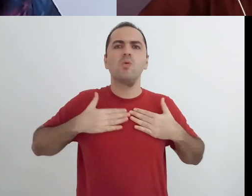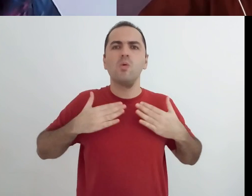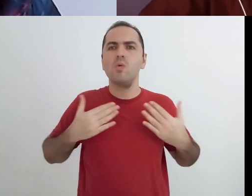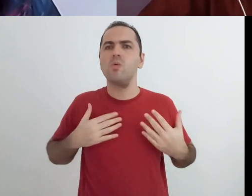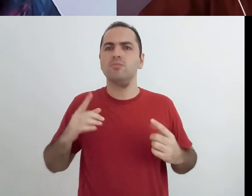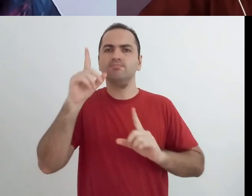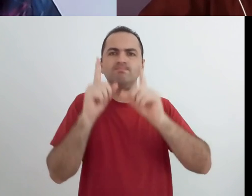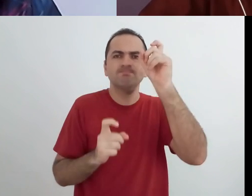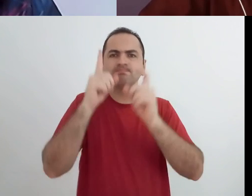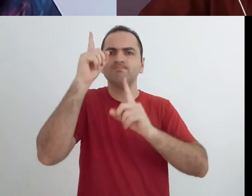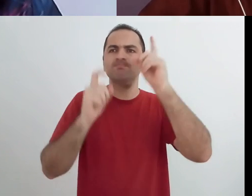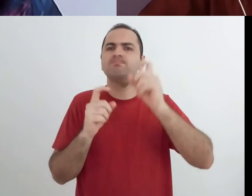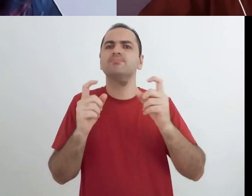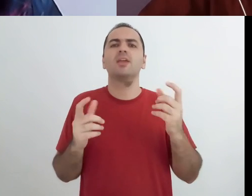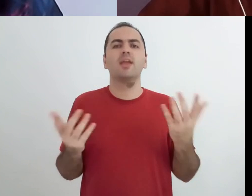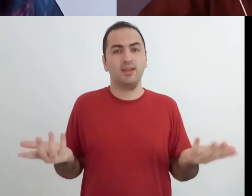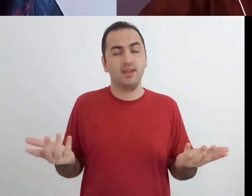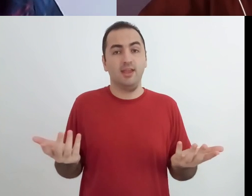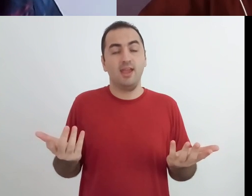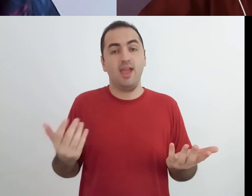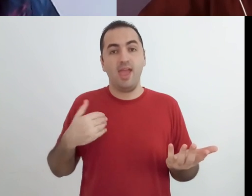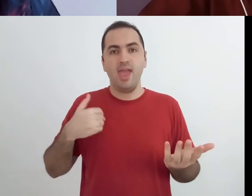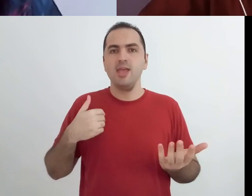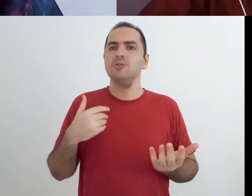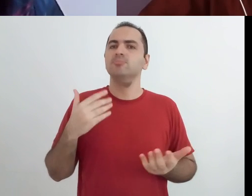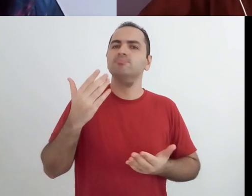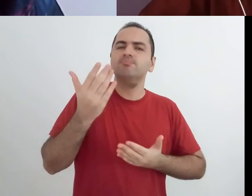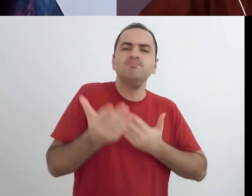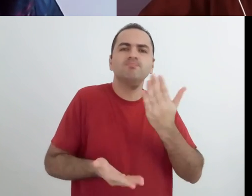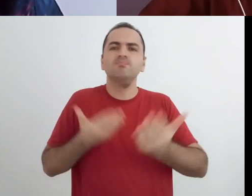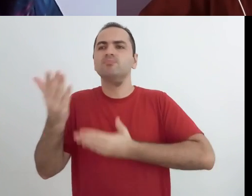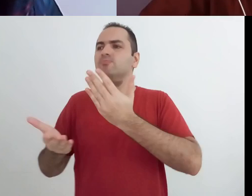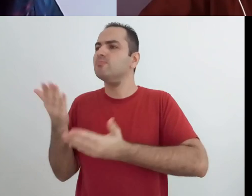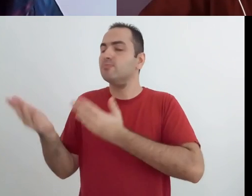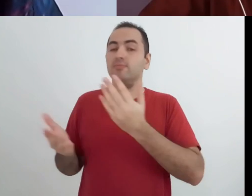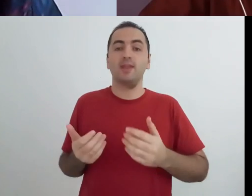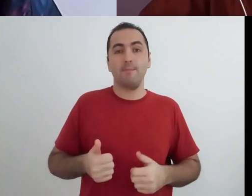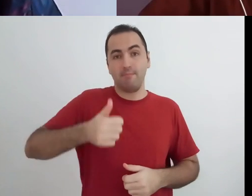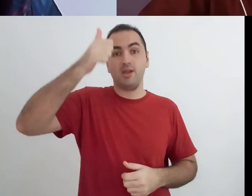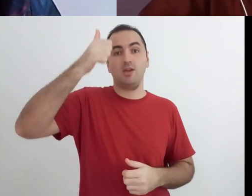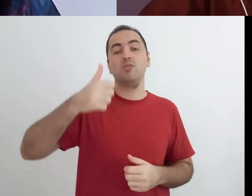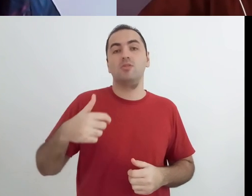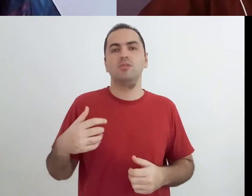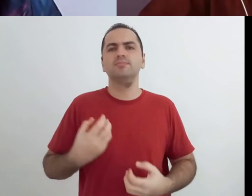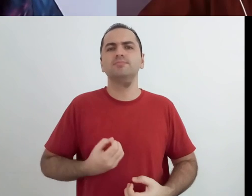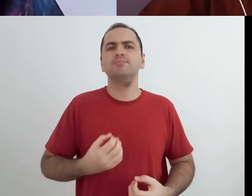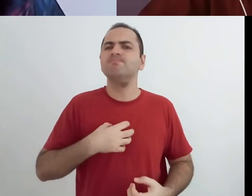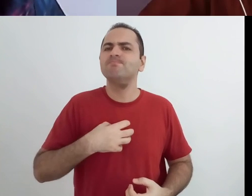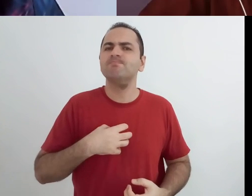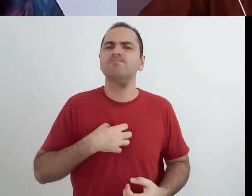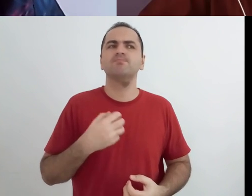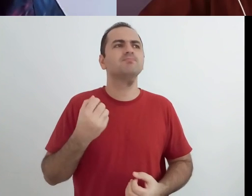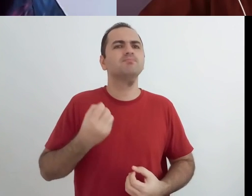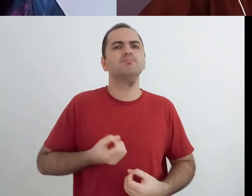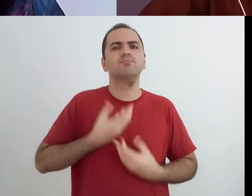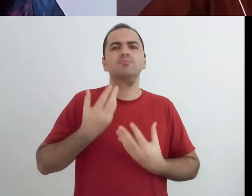gente é muito enrijecido, as pessoas são muito duras, você começa a aprender a ser uma pessoa mais maleável, mostrar suas emoções, né? E isso tudo é